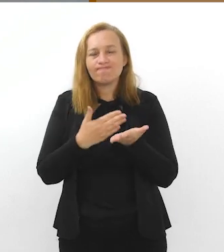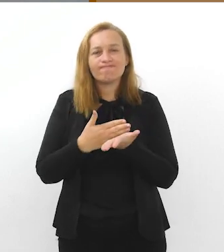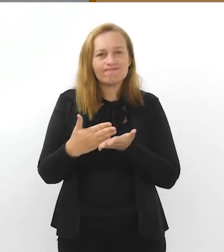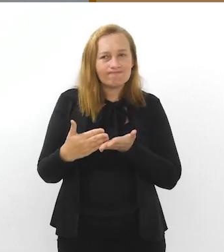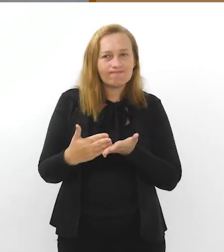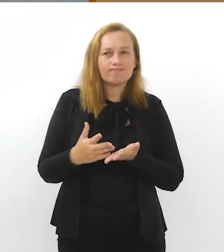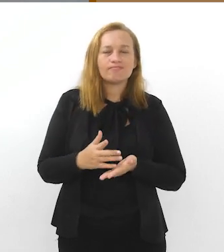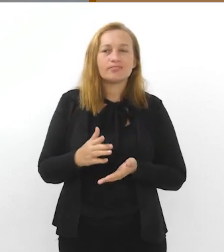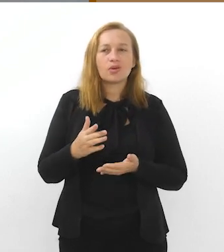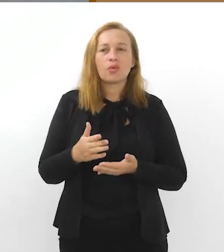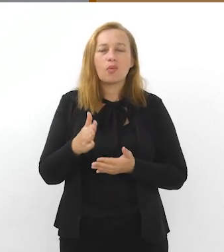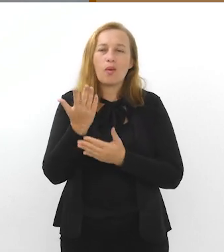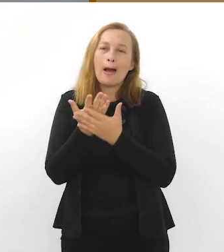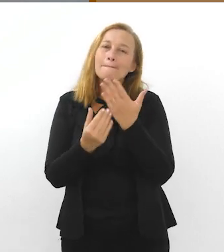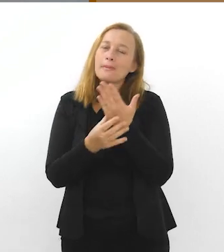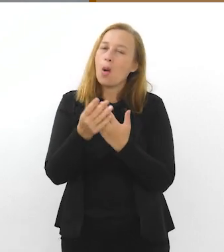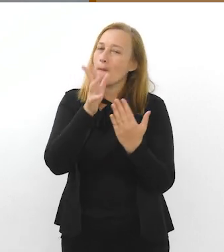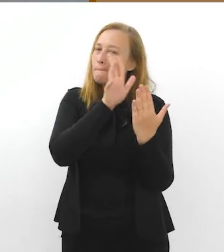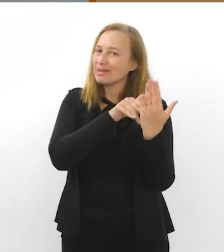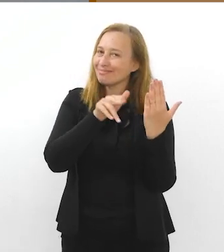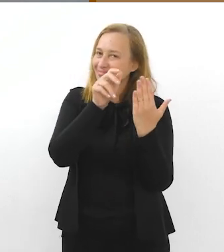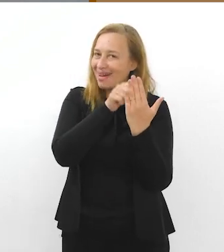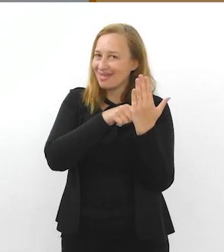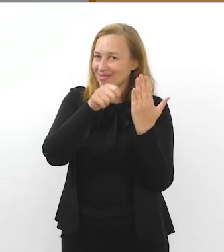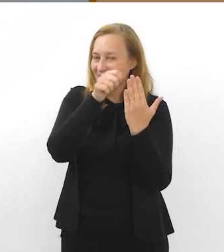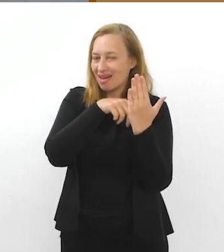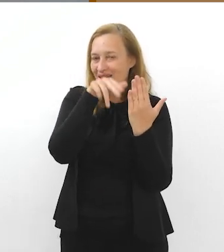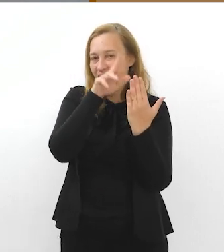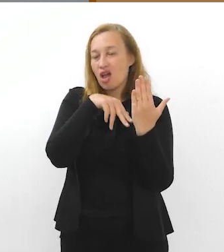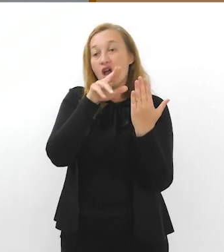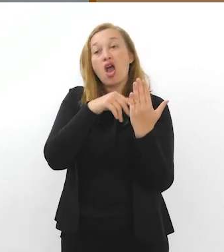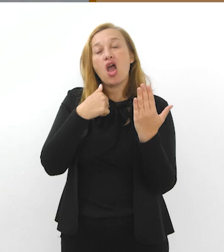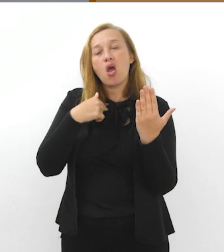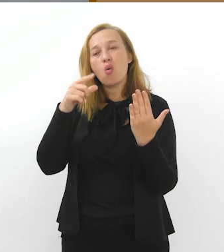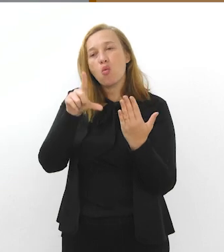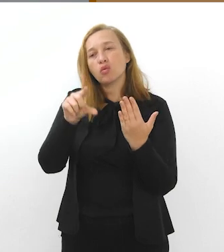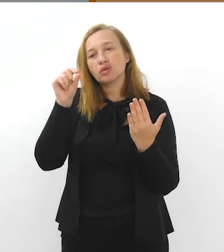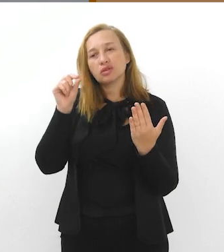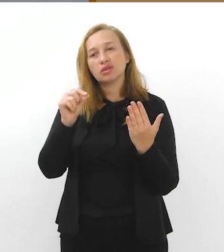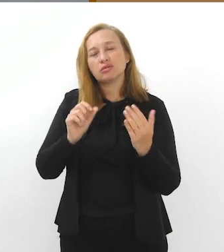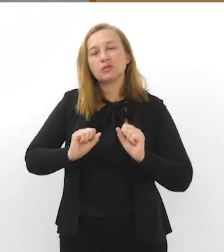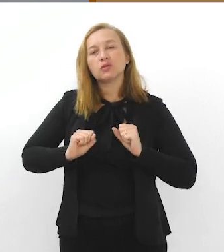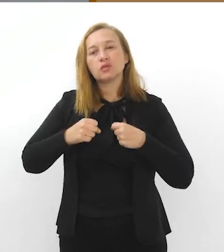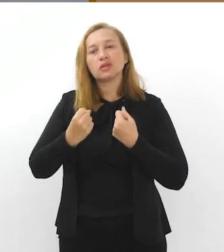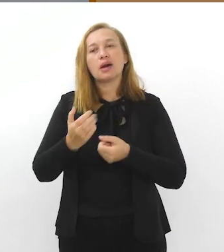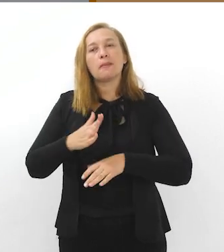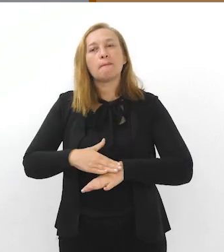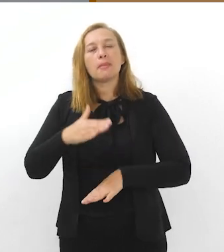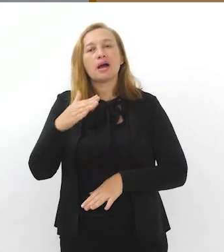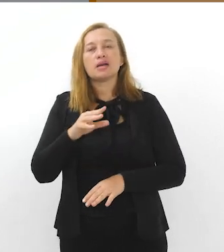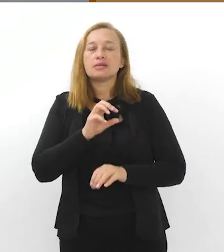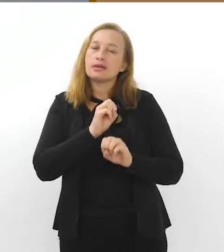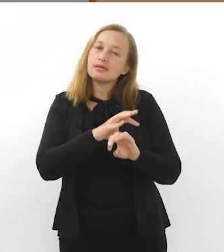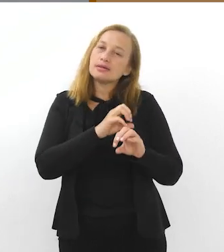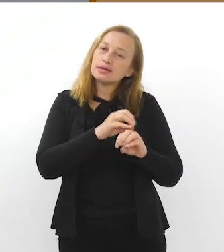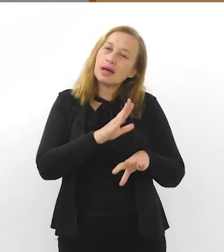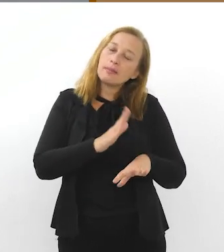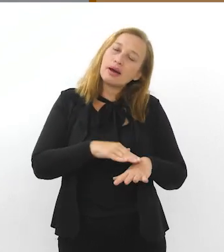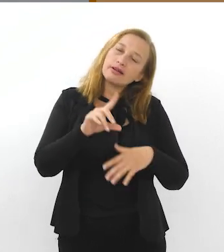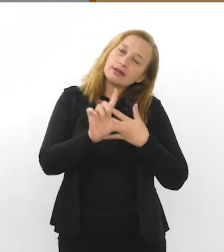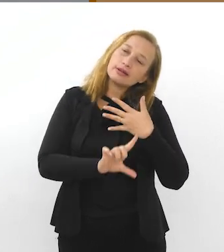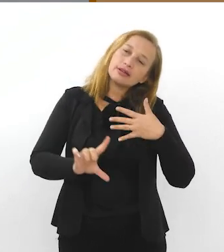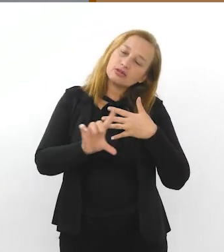a pintar com a mão, né? Com as mãos. Então eu preferia assim, me dedicar mais, no sentido de lecionar